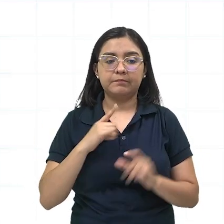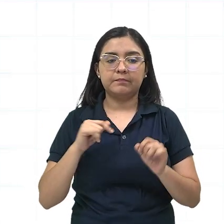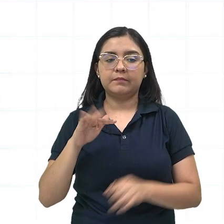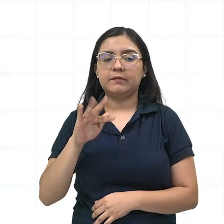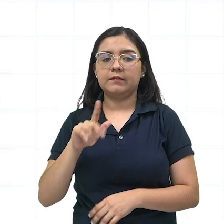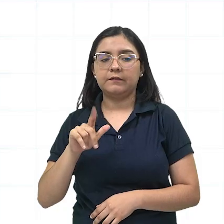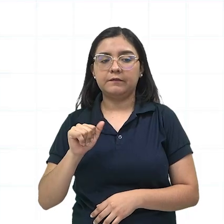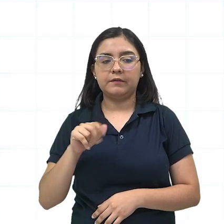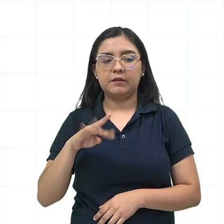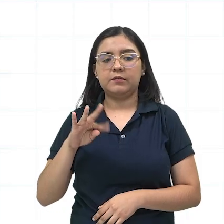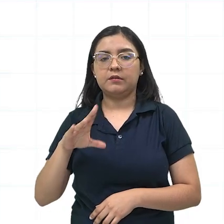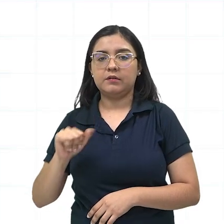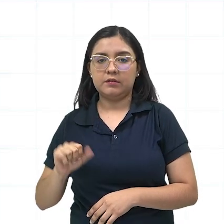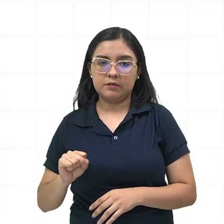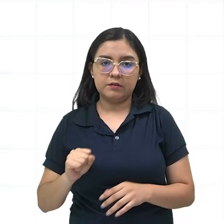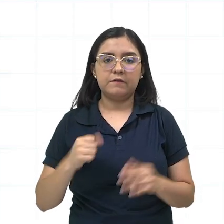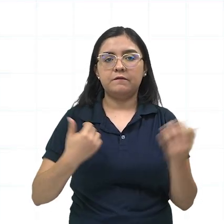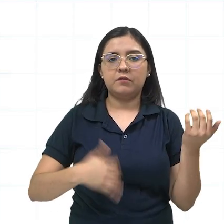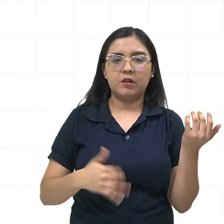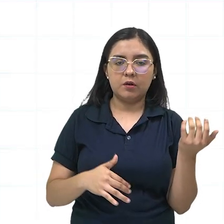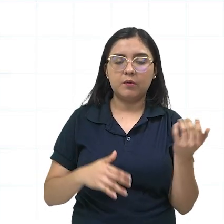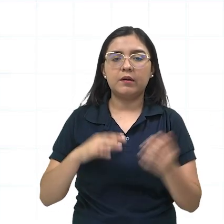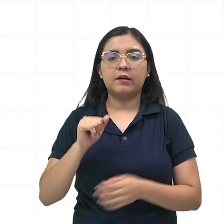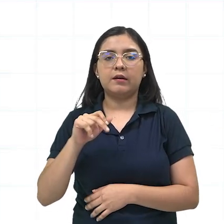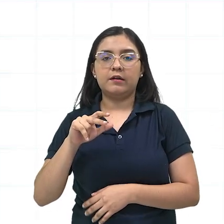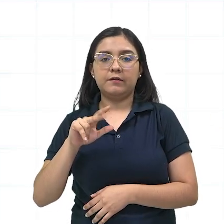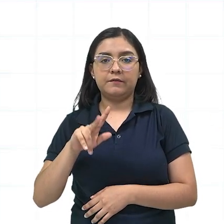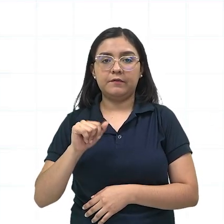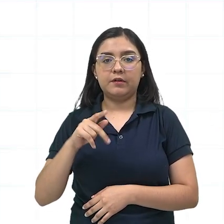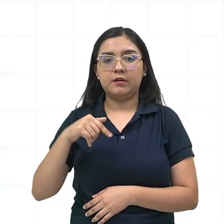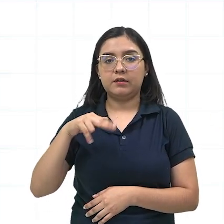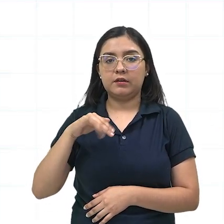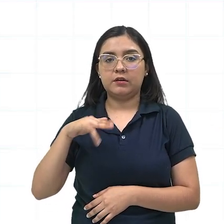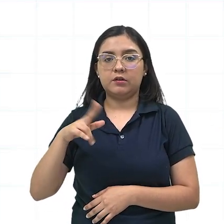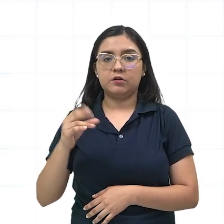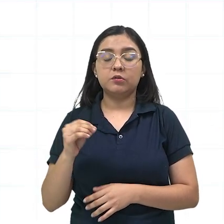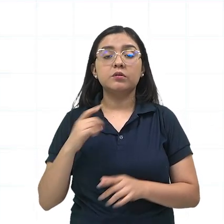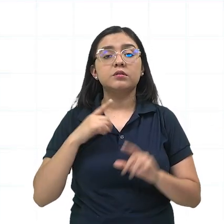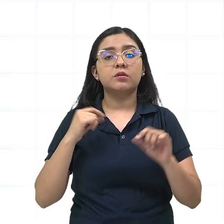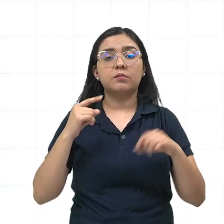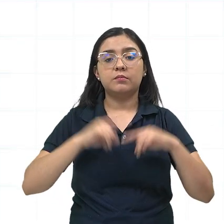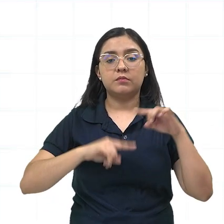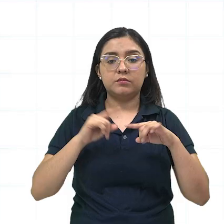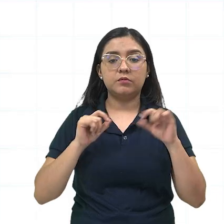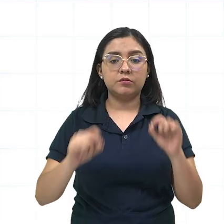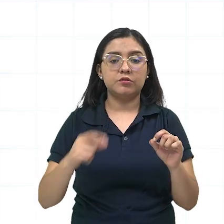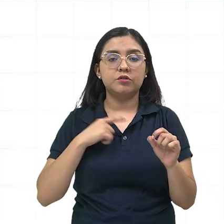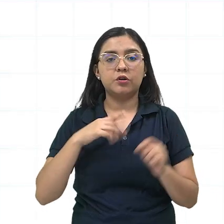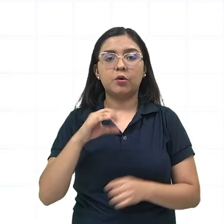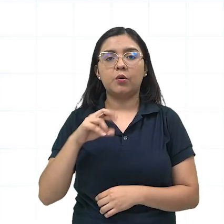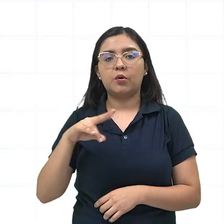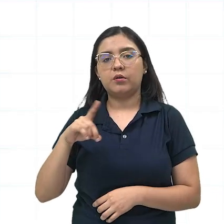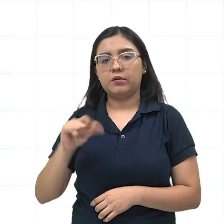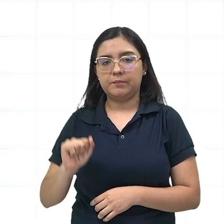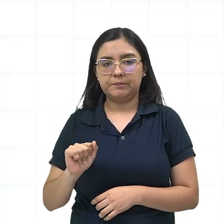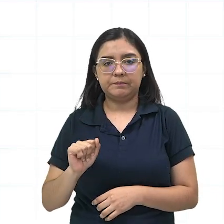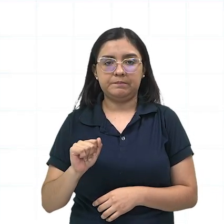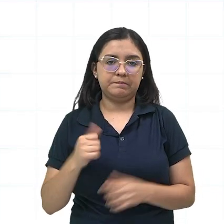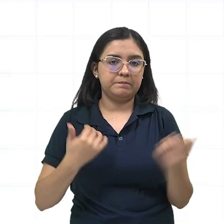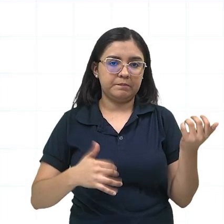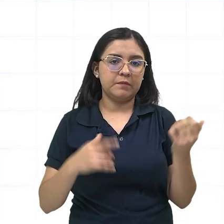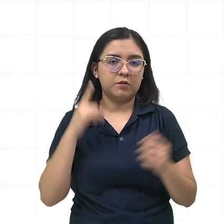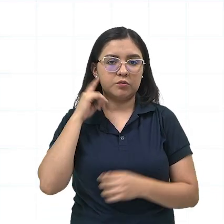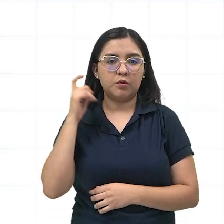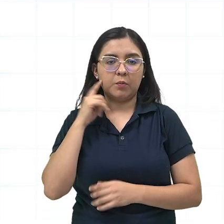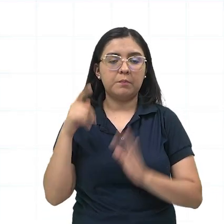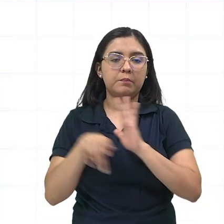flauta, violão e cavaquinho. O cavaquinho e o violão são instrumentos de corda. Eles emitem